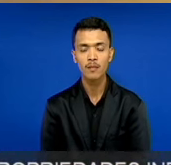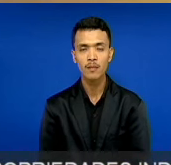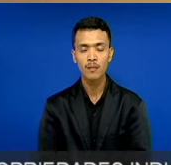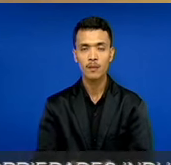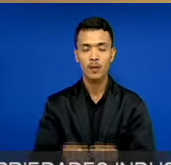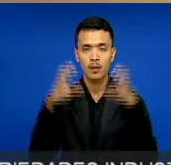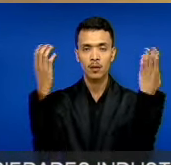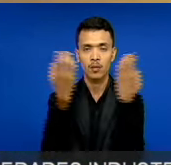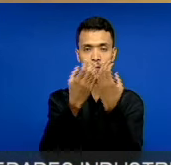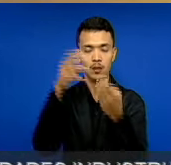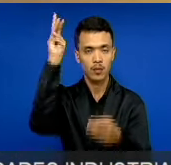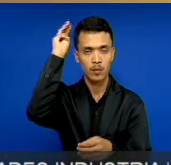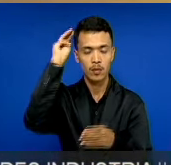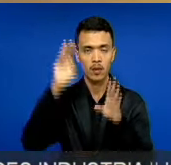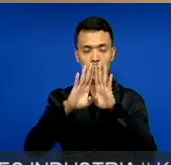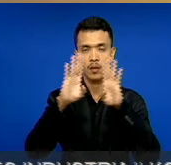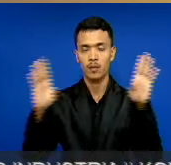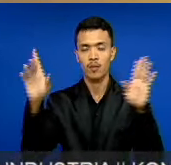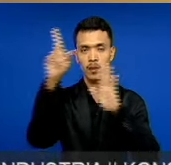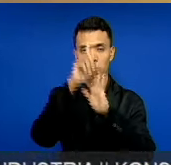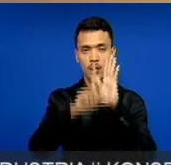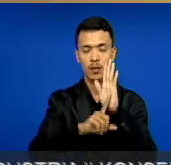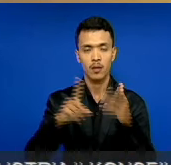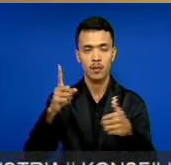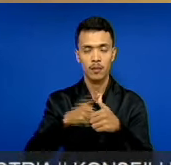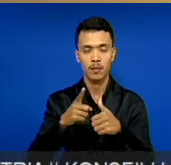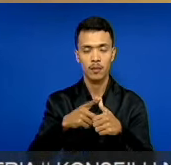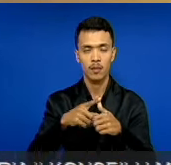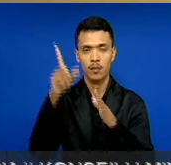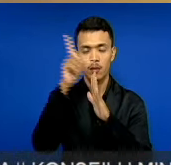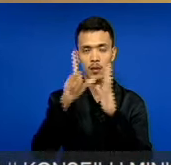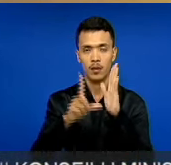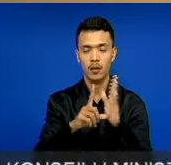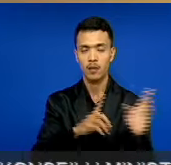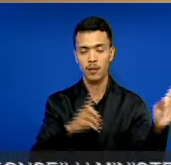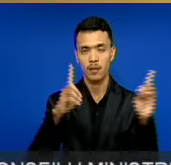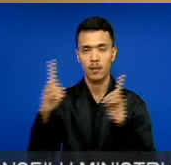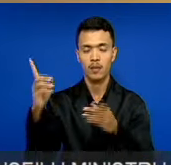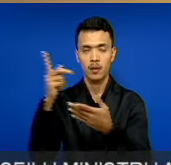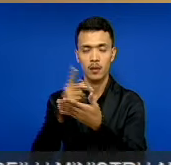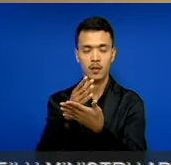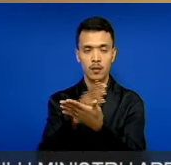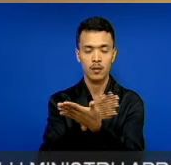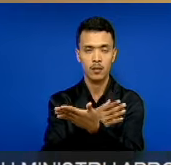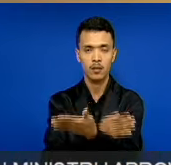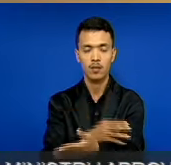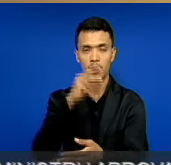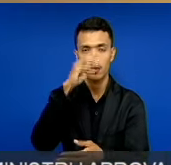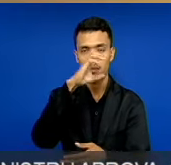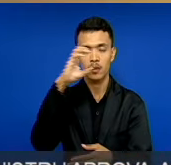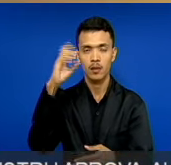Conselho Ministro aprova alteração Dahuluk, Projetu, Dekretu Lei, nebe Kria, Estatutu, Millennium Challenge,